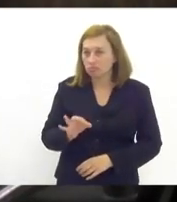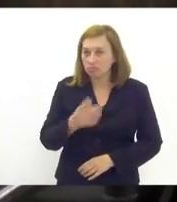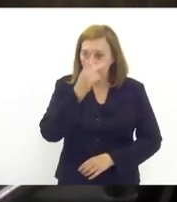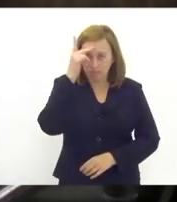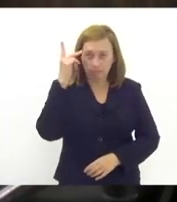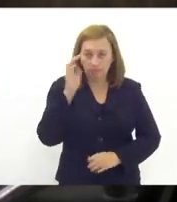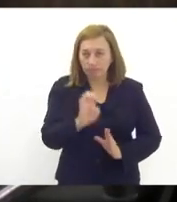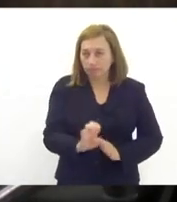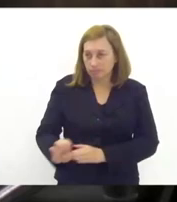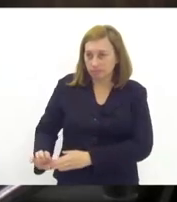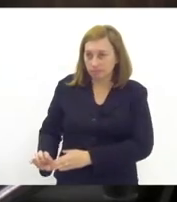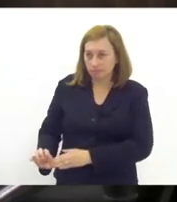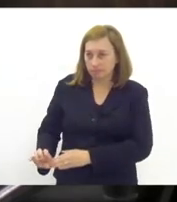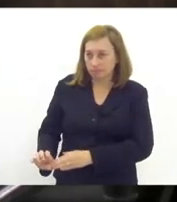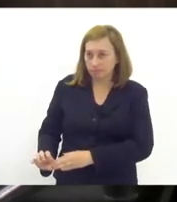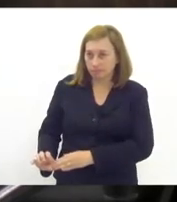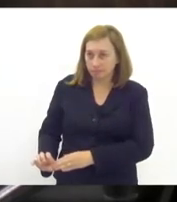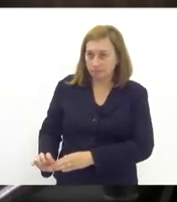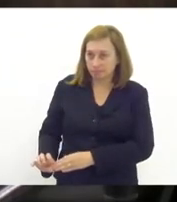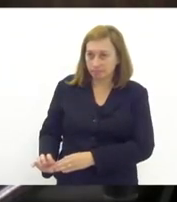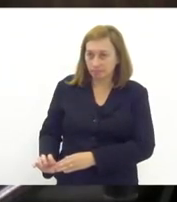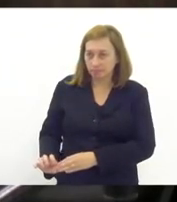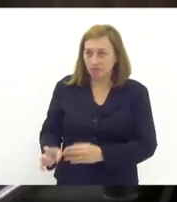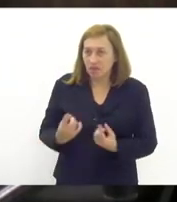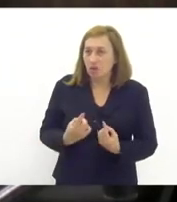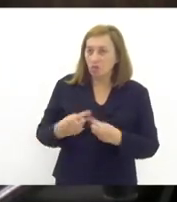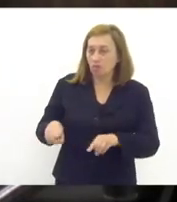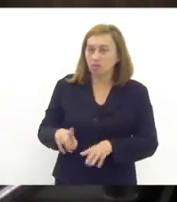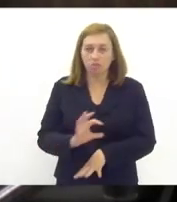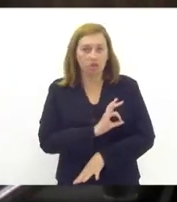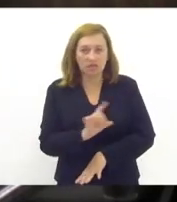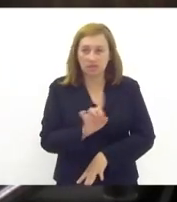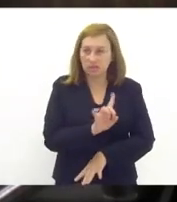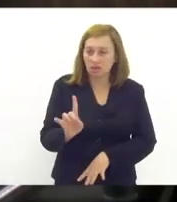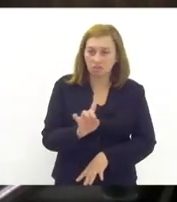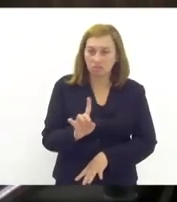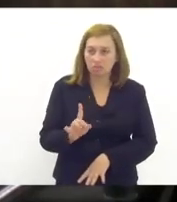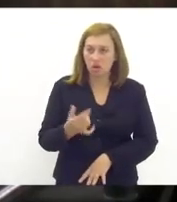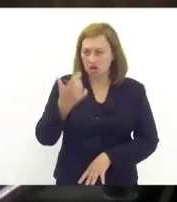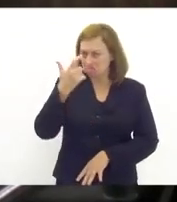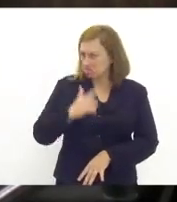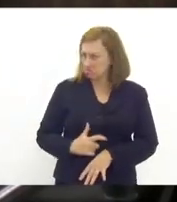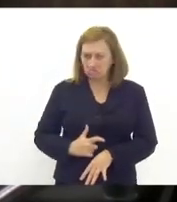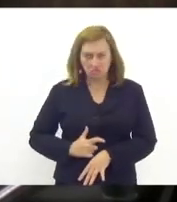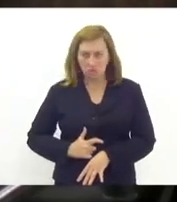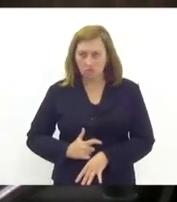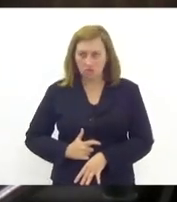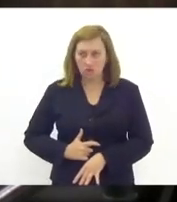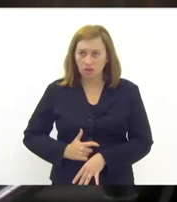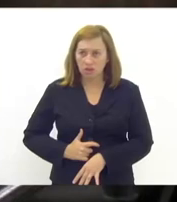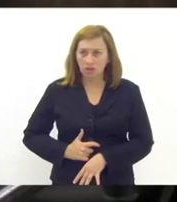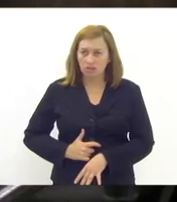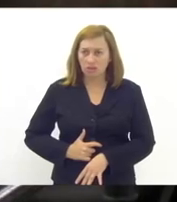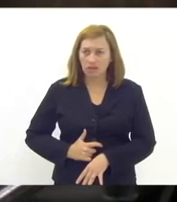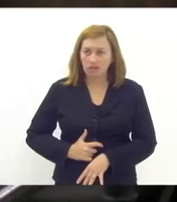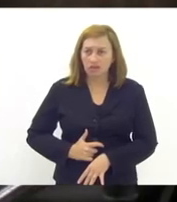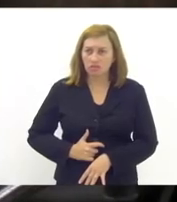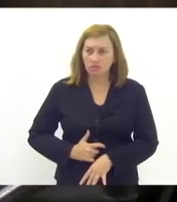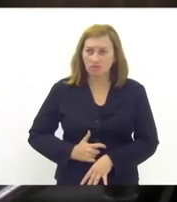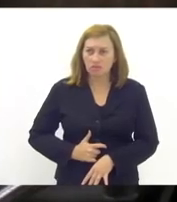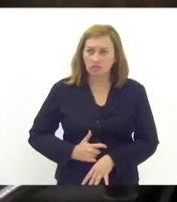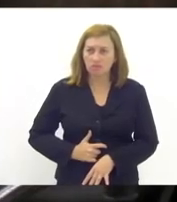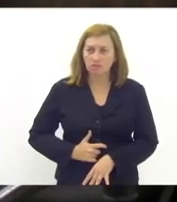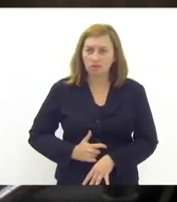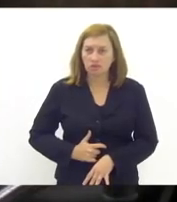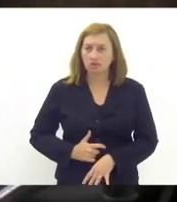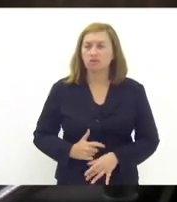de esquerda que ela tem que ser radicalmente contra a polícia. Eu, por exemplo, não sou. Eu sou contra aquilo que